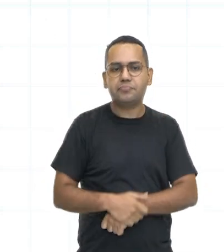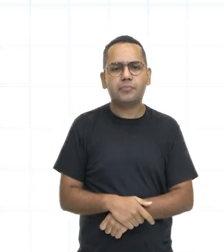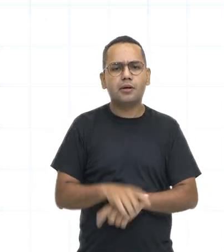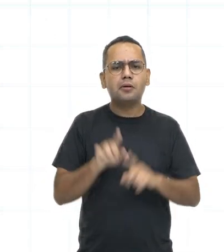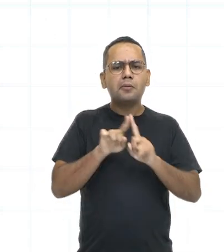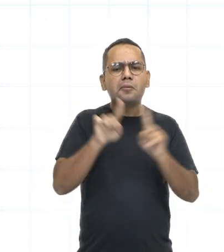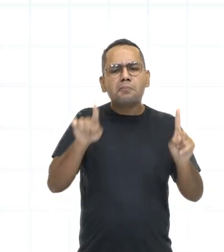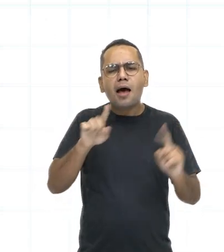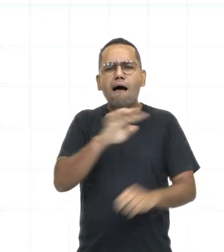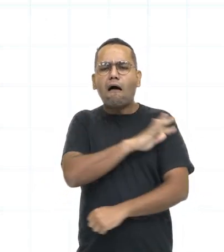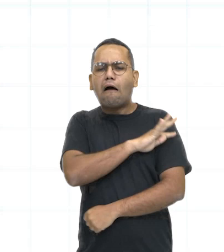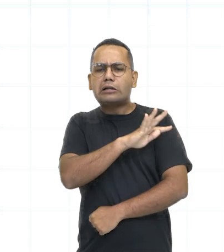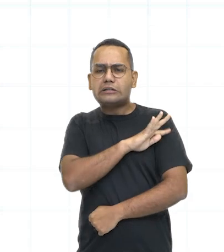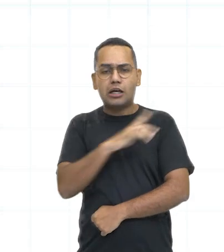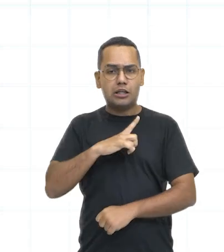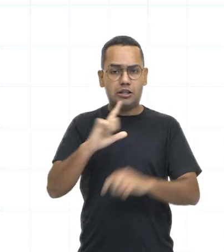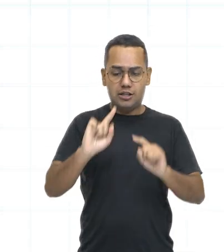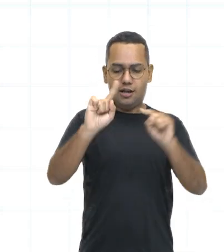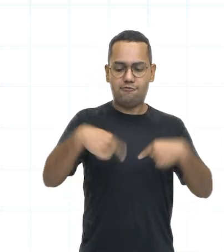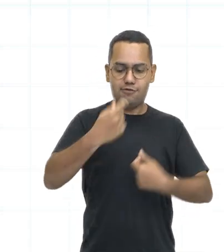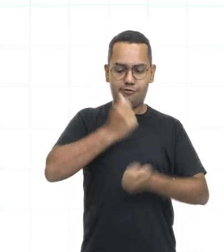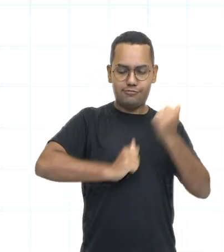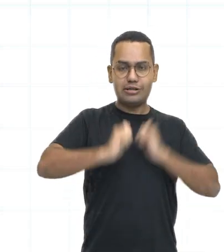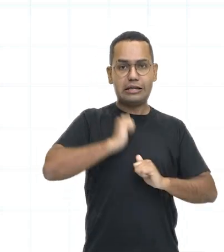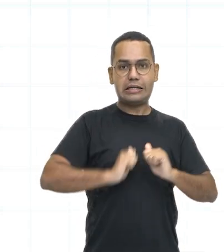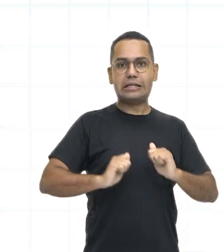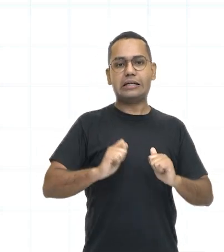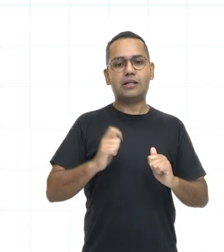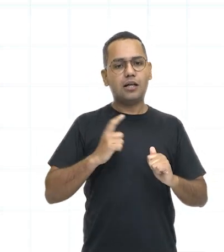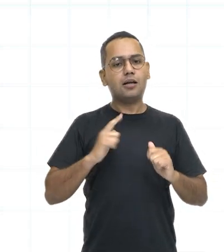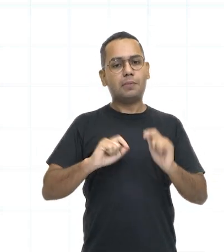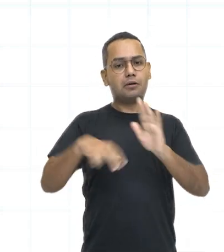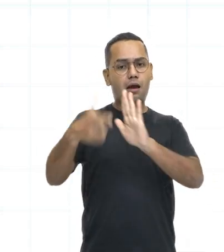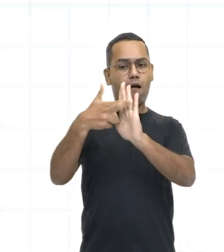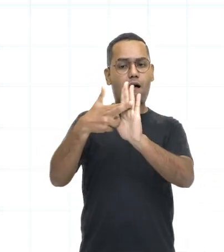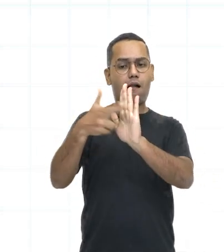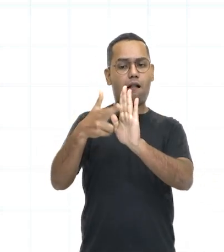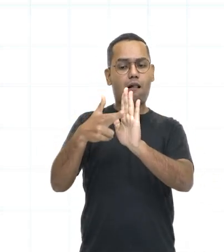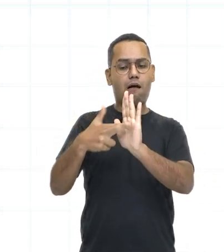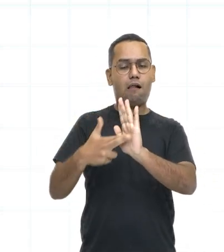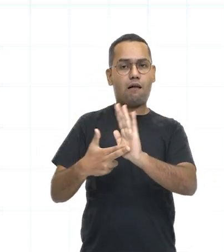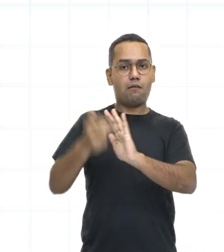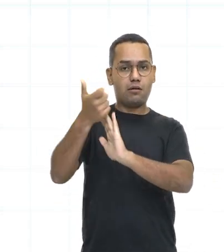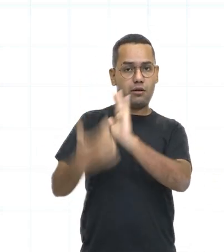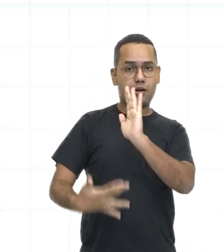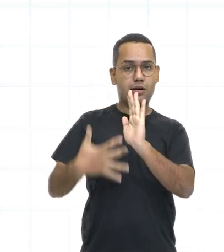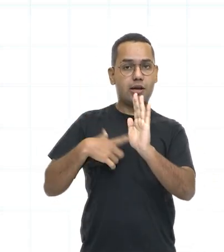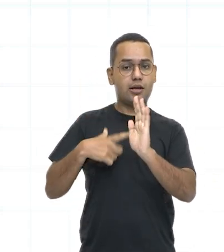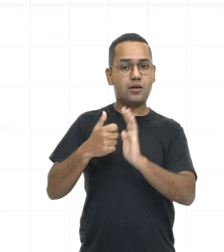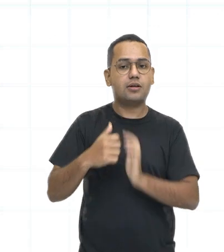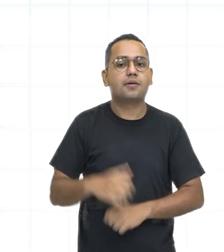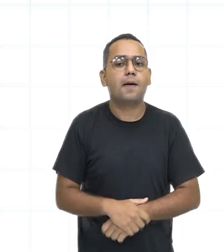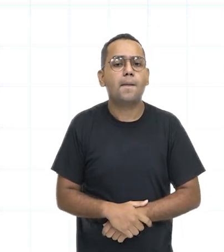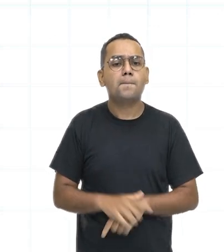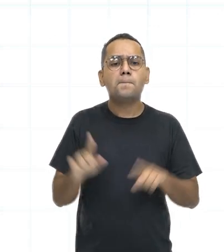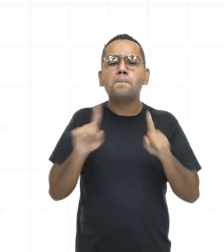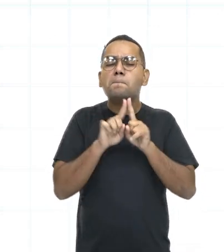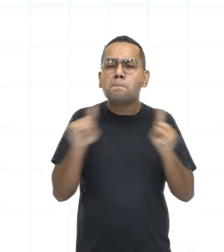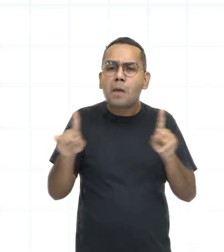os atores a se libertar de roteiros pré-estabelecidos, mas também os incentiva